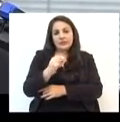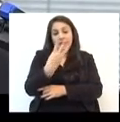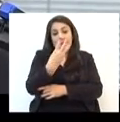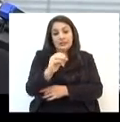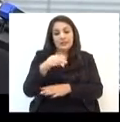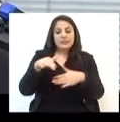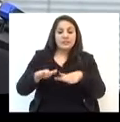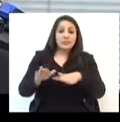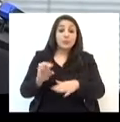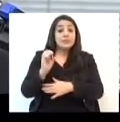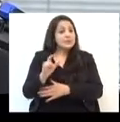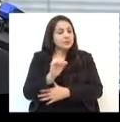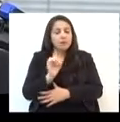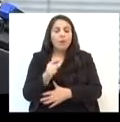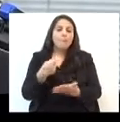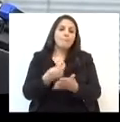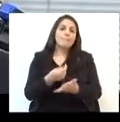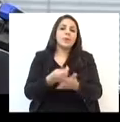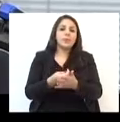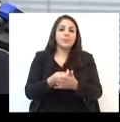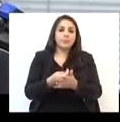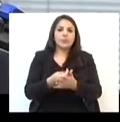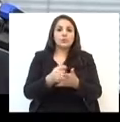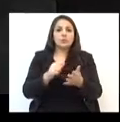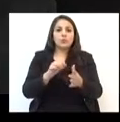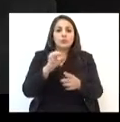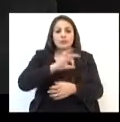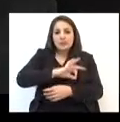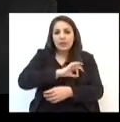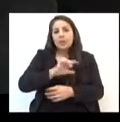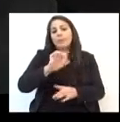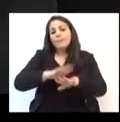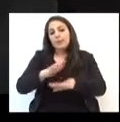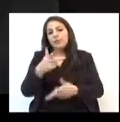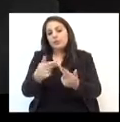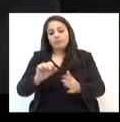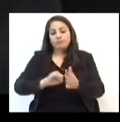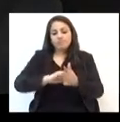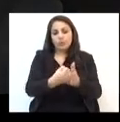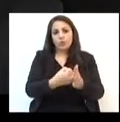e outros benefícios serão bloqueados. Pode